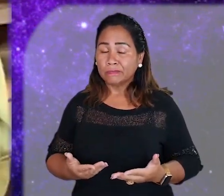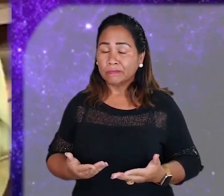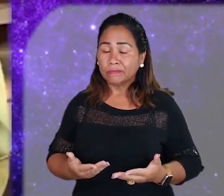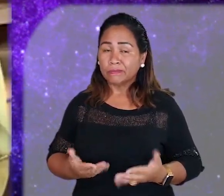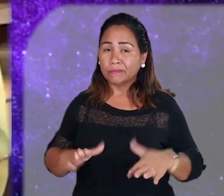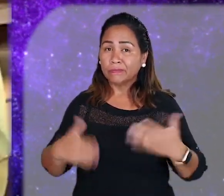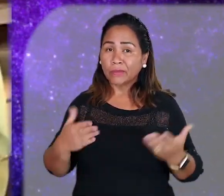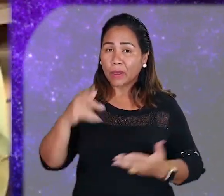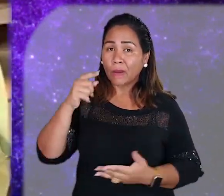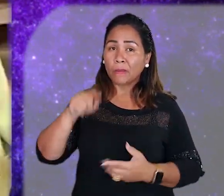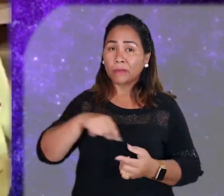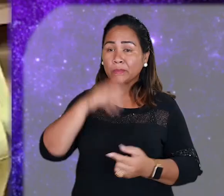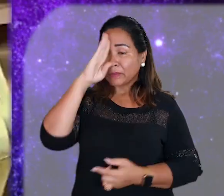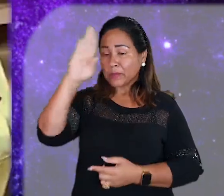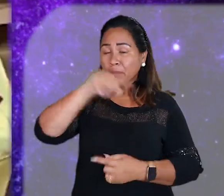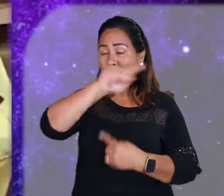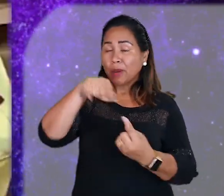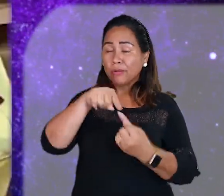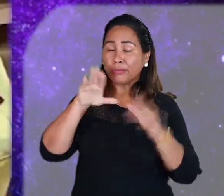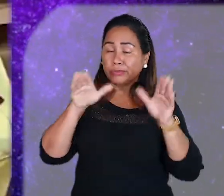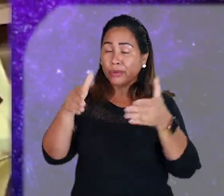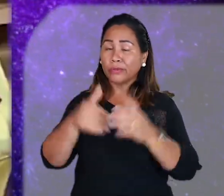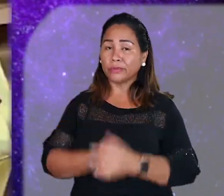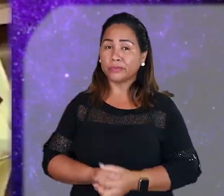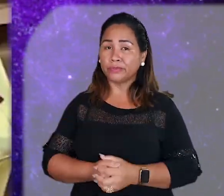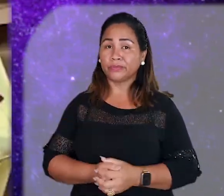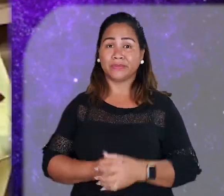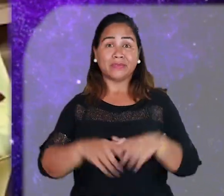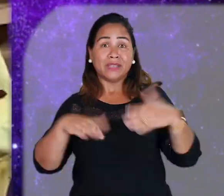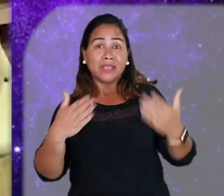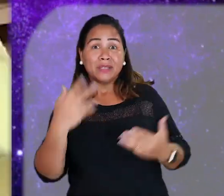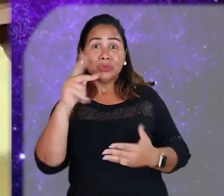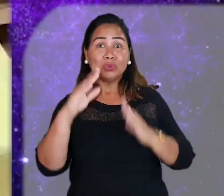na hora do almoço do café coloração principal